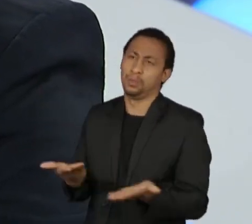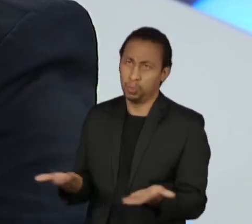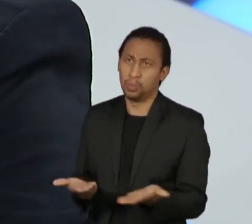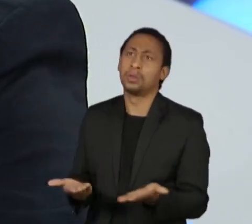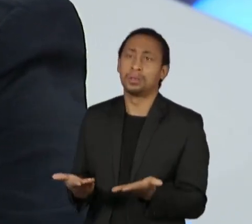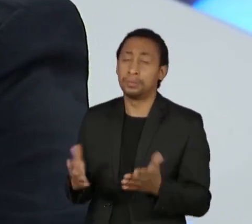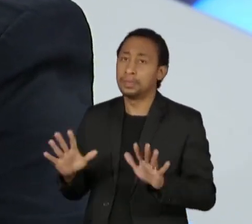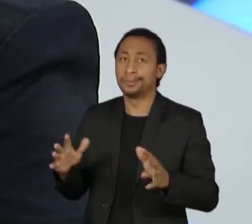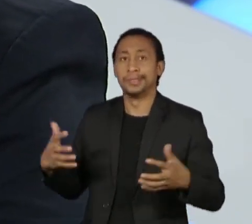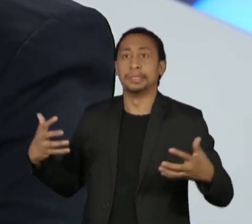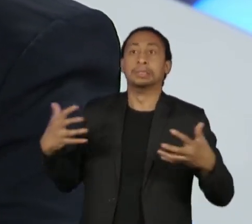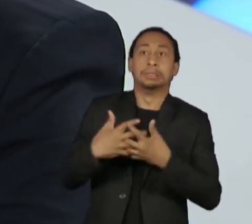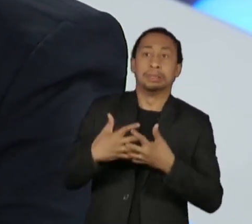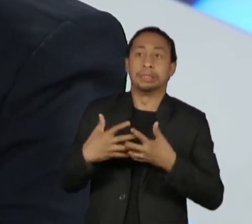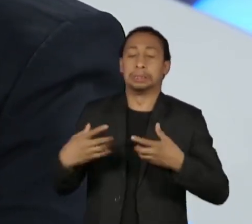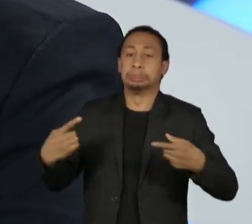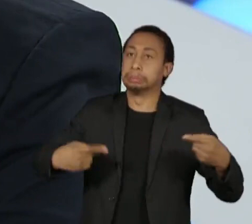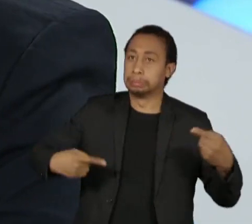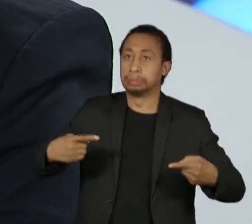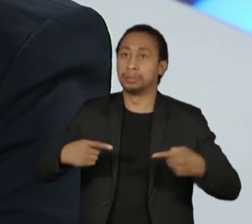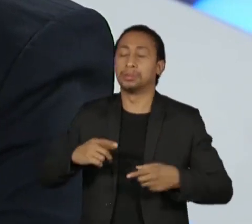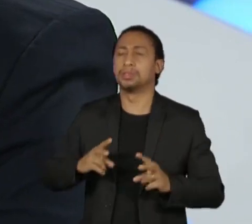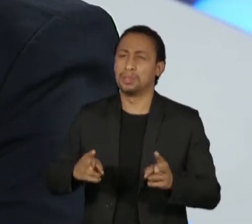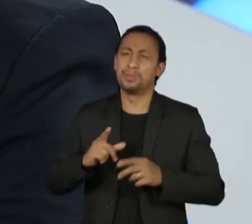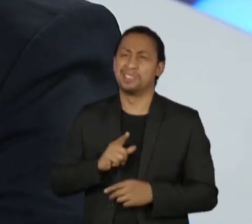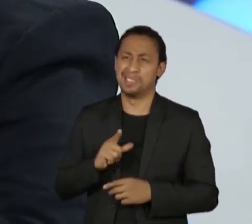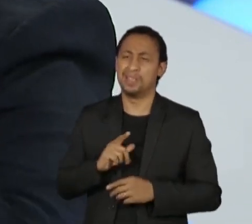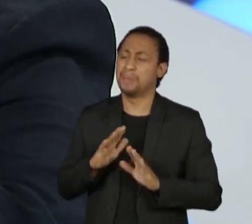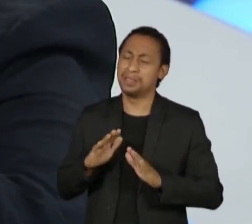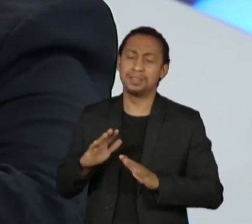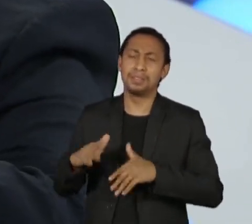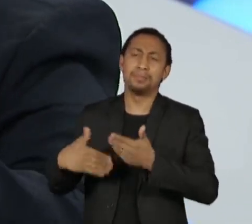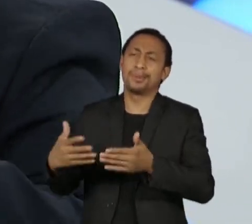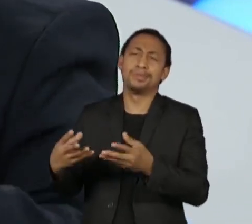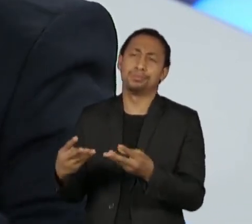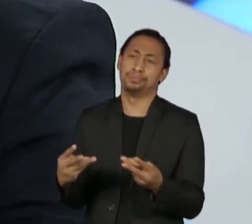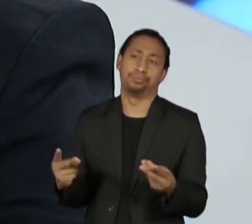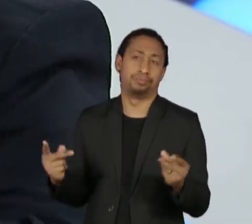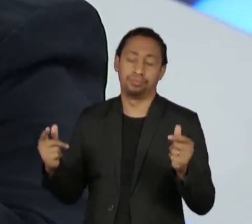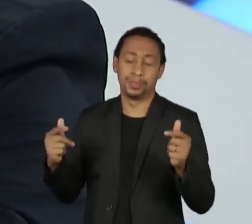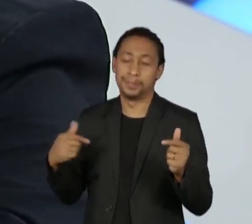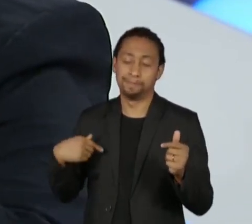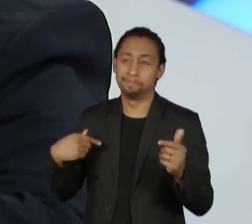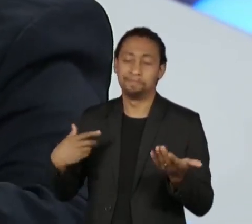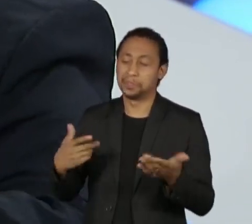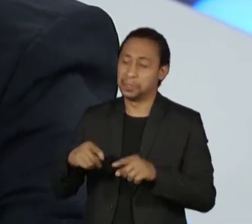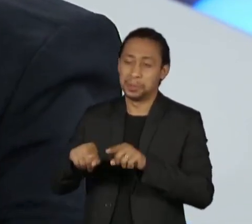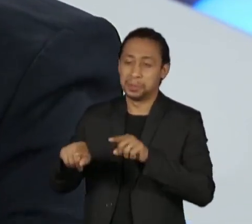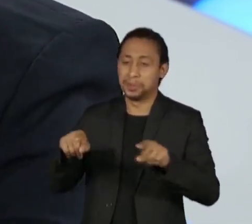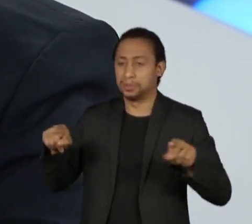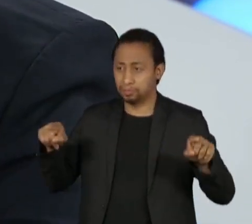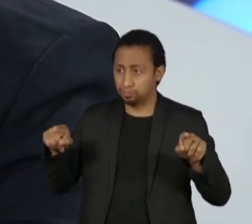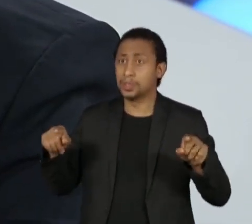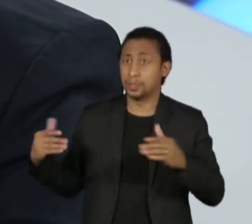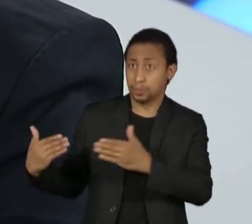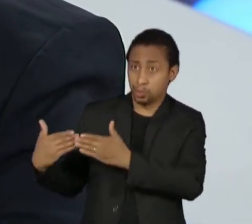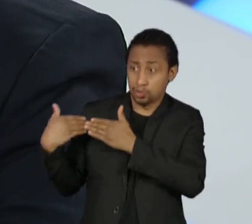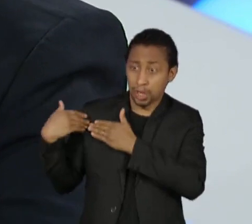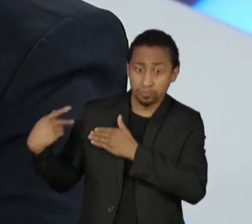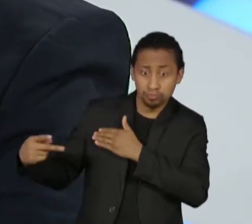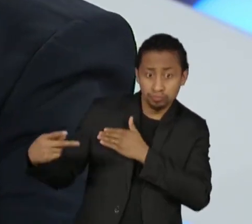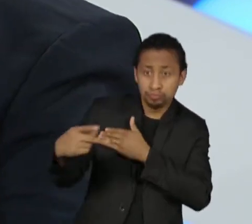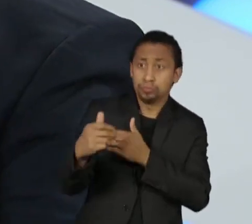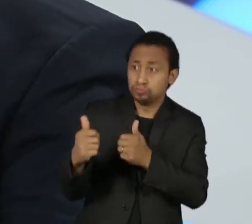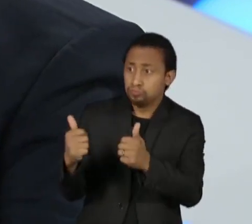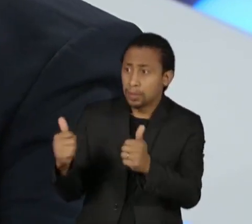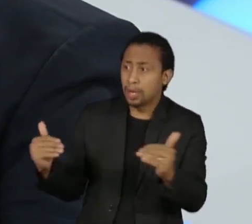há um atrito, mas isso é algo passageiro. Depois há uma compreensão de que cada um cumprindo seu papel, ou seja,